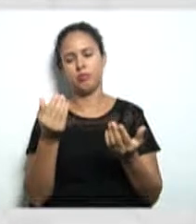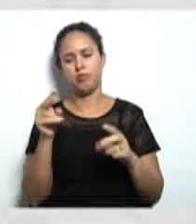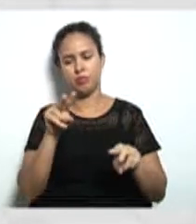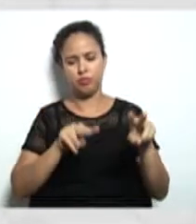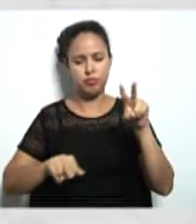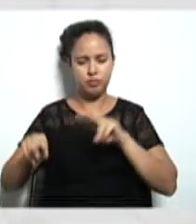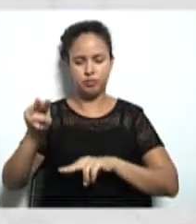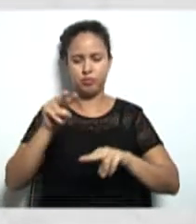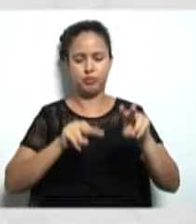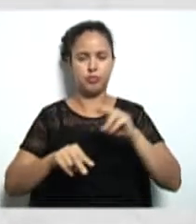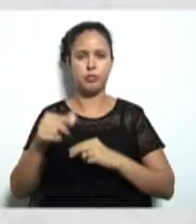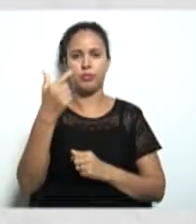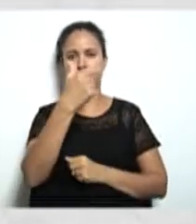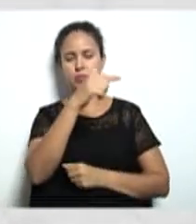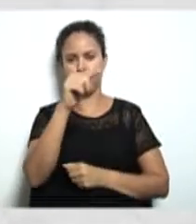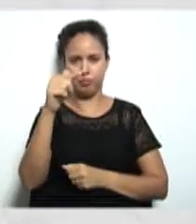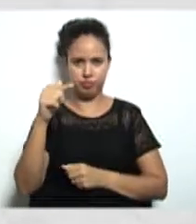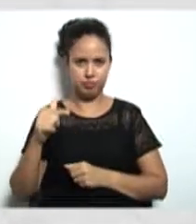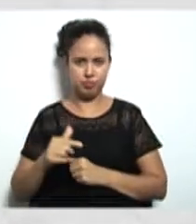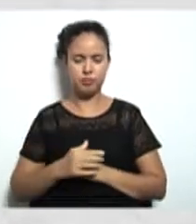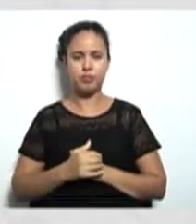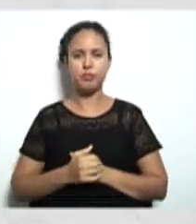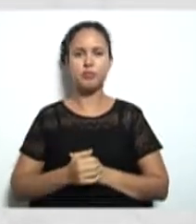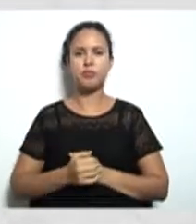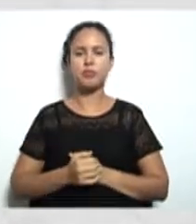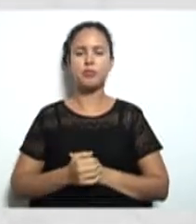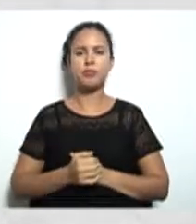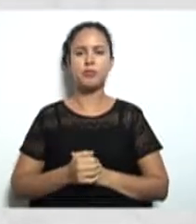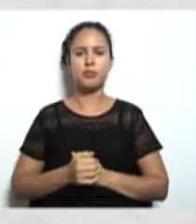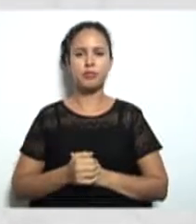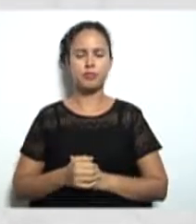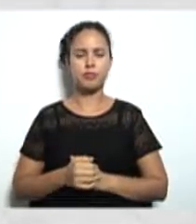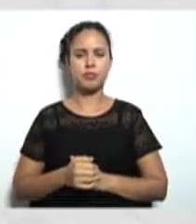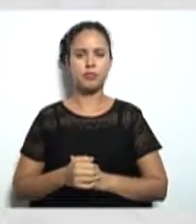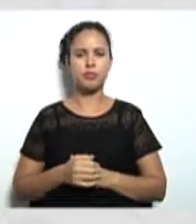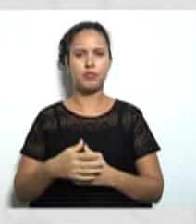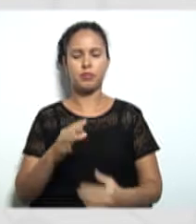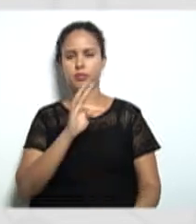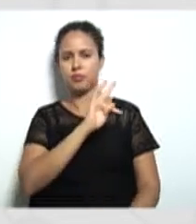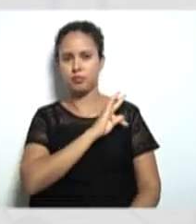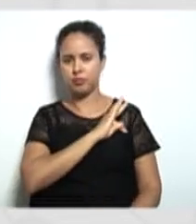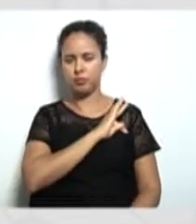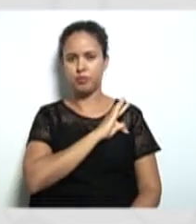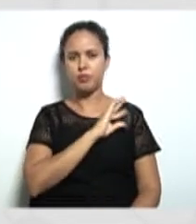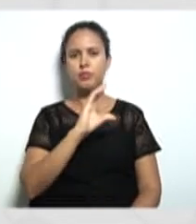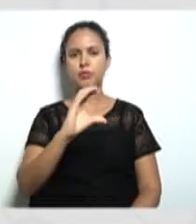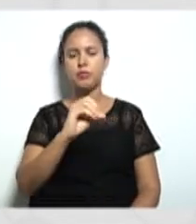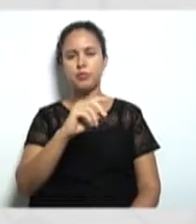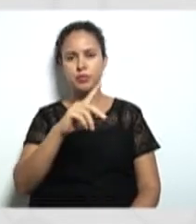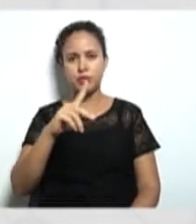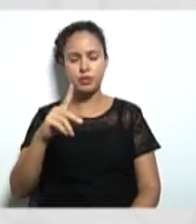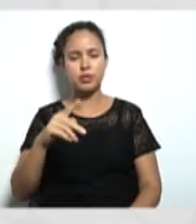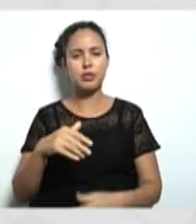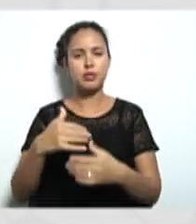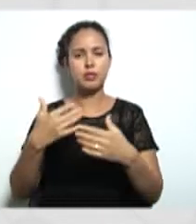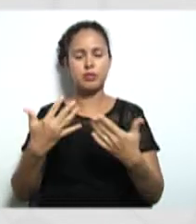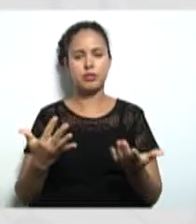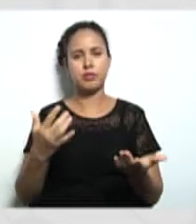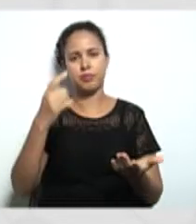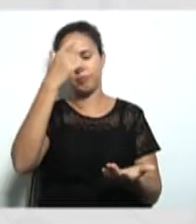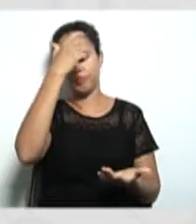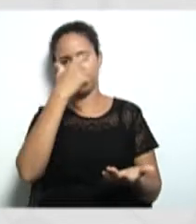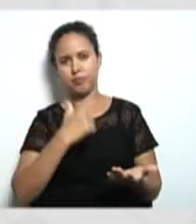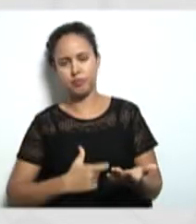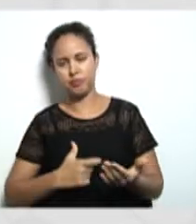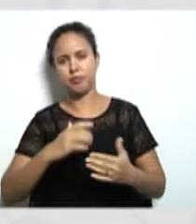Essa é a definição para a prática profissional. Enquanto técnico em cooperativismo, qual é o meu